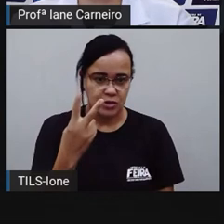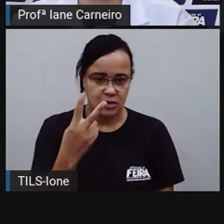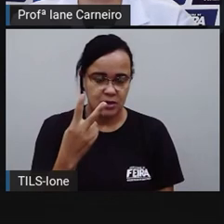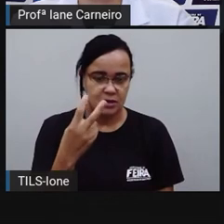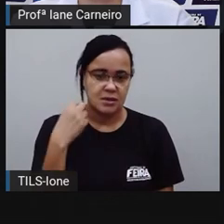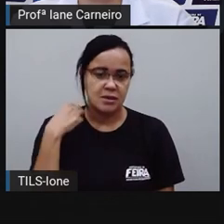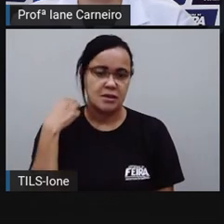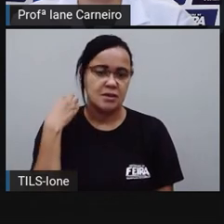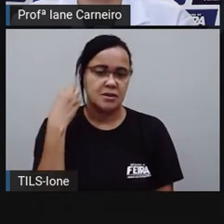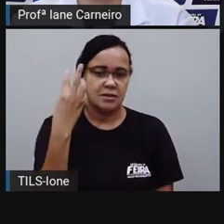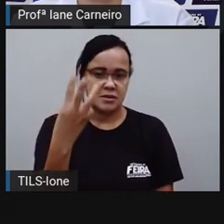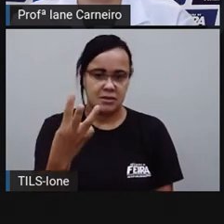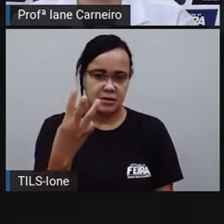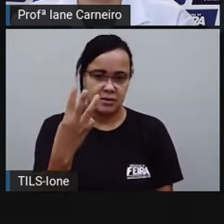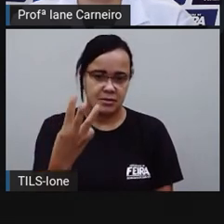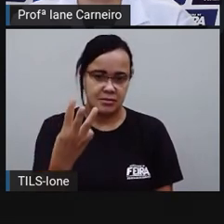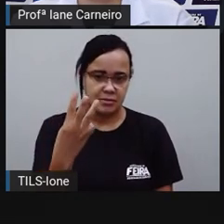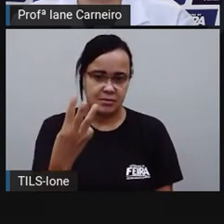dois,